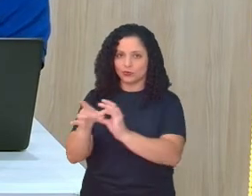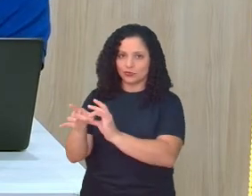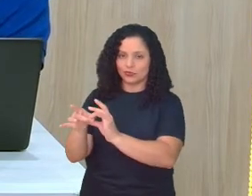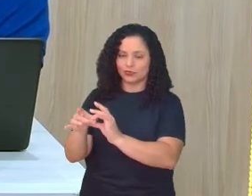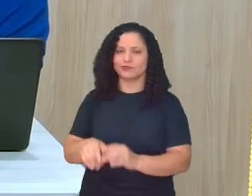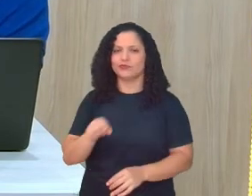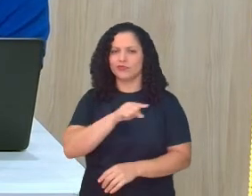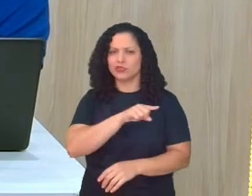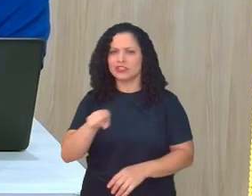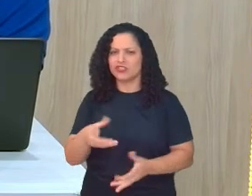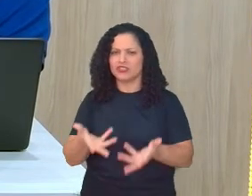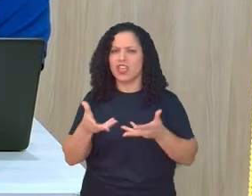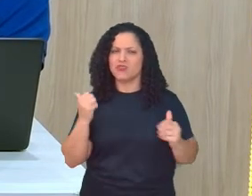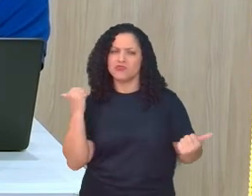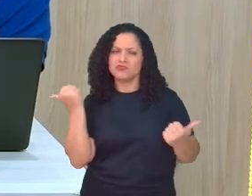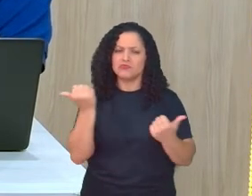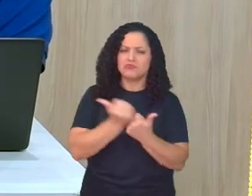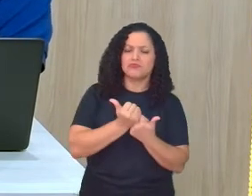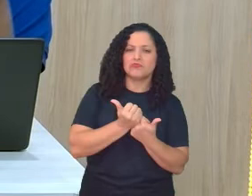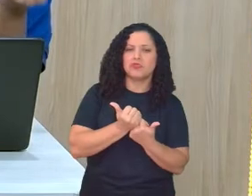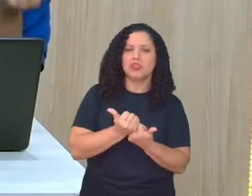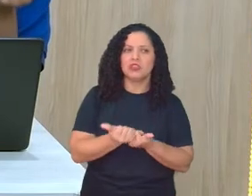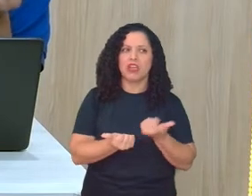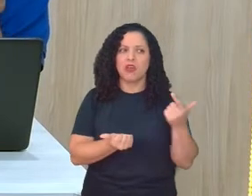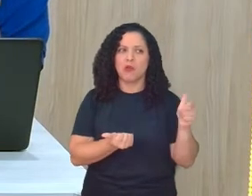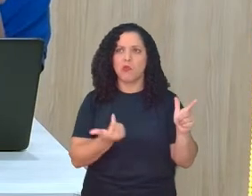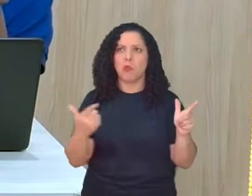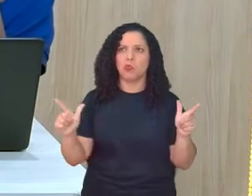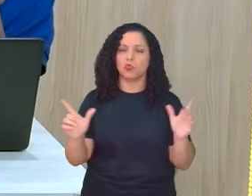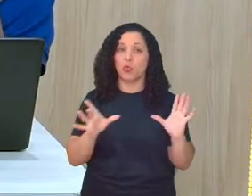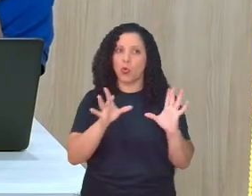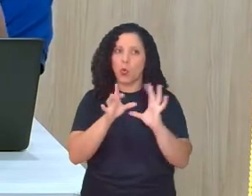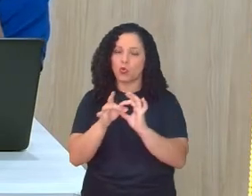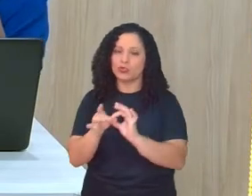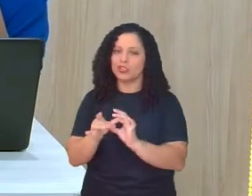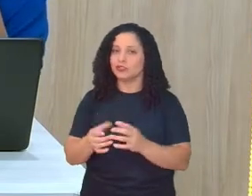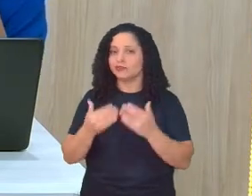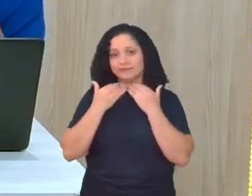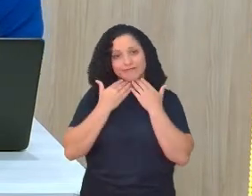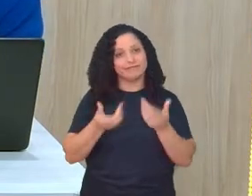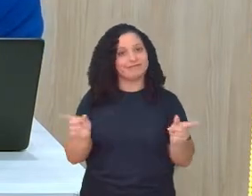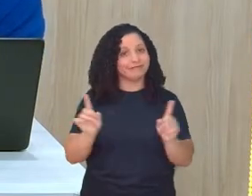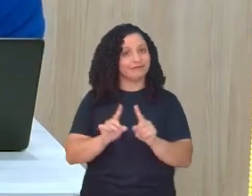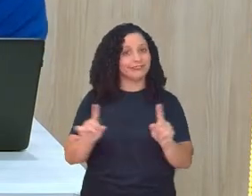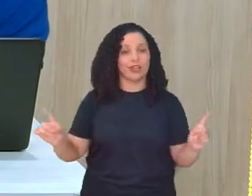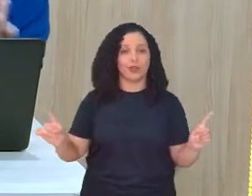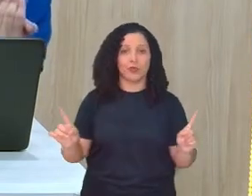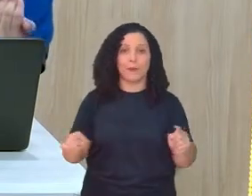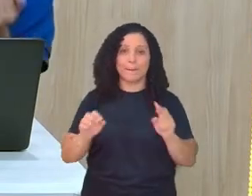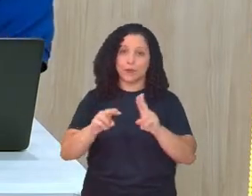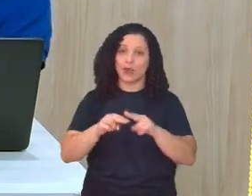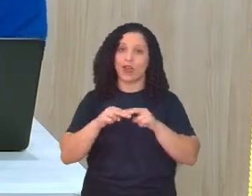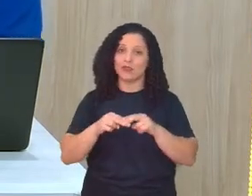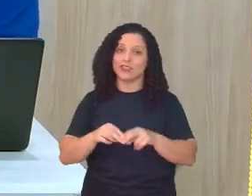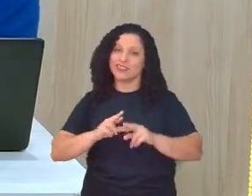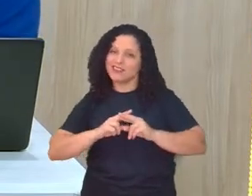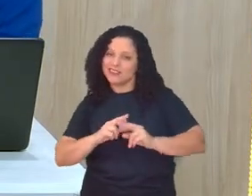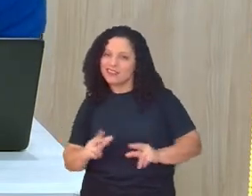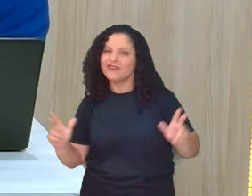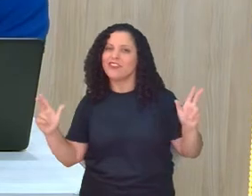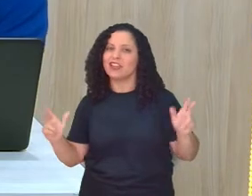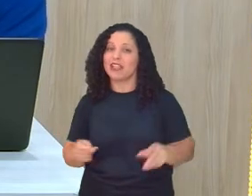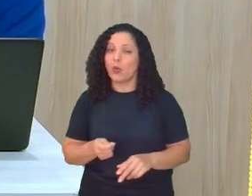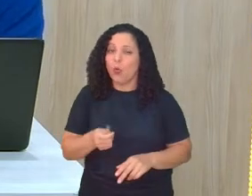se vocês tentarem substituir jornalista por categoria em um outro contexto, Não não vai dá. funcionar, porque não é um sinônimo, é um quase